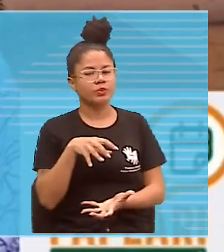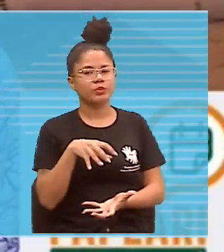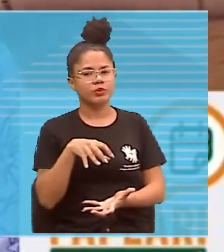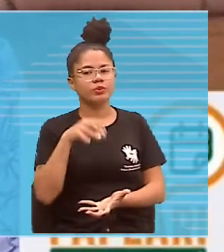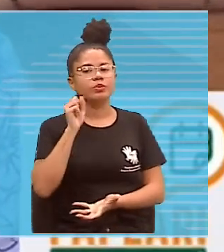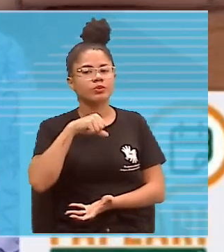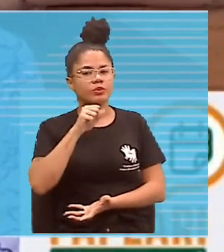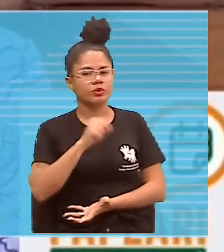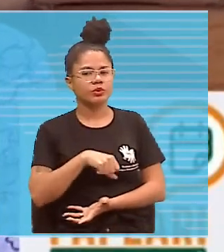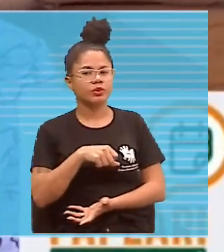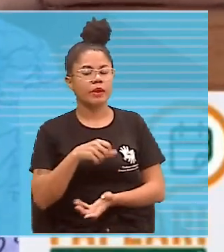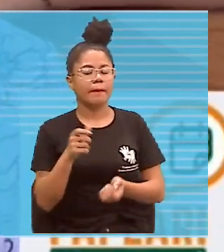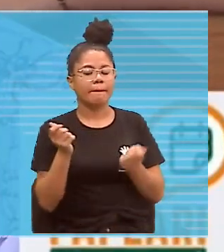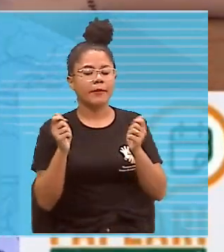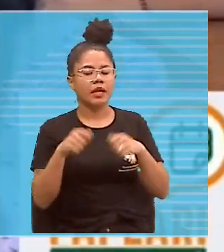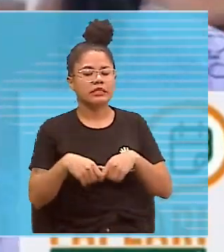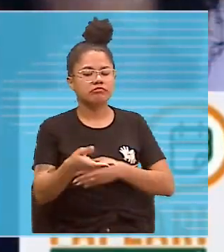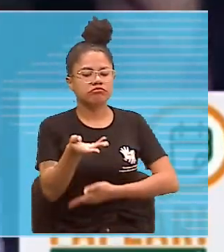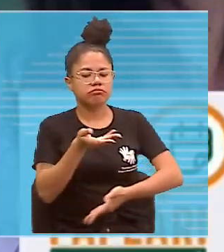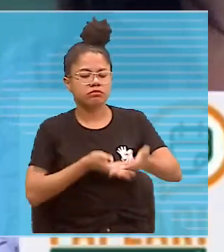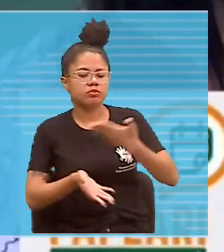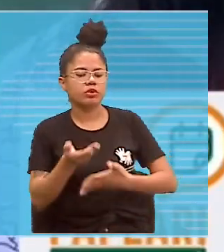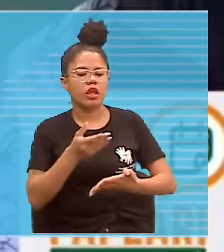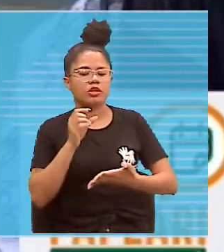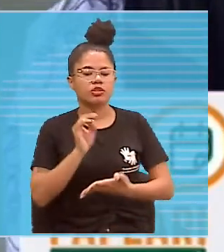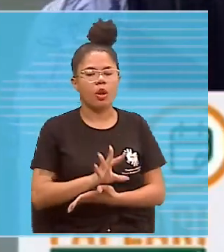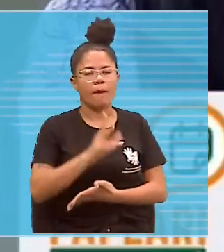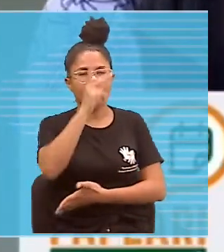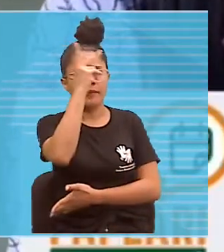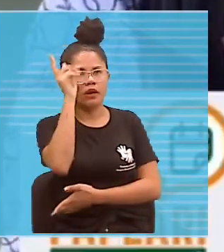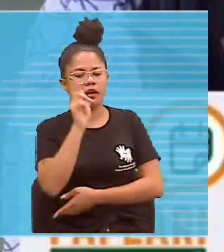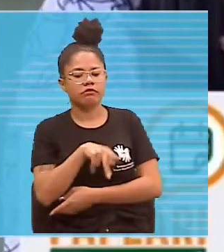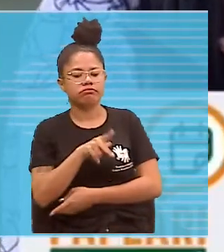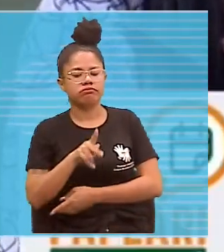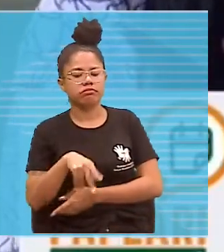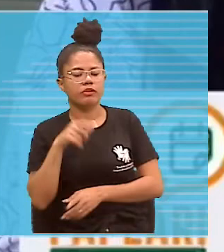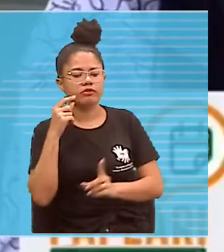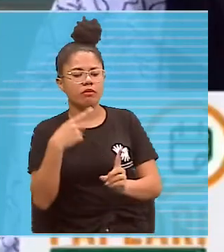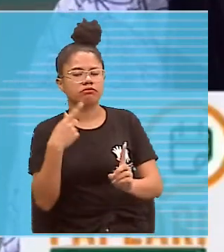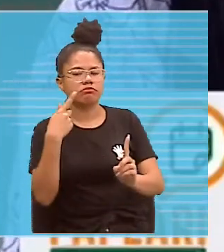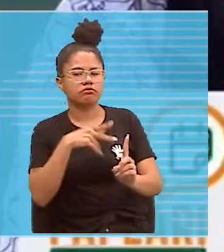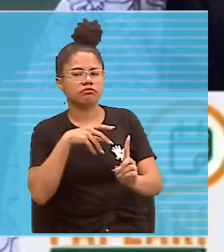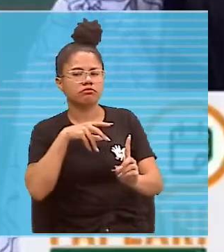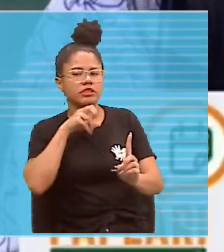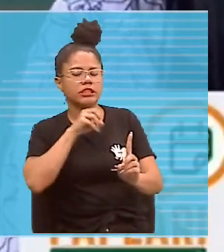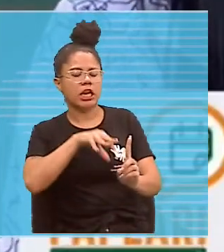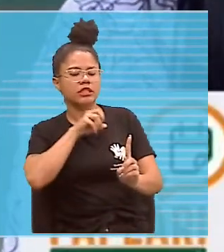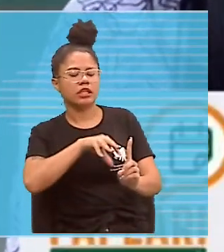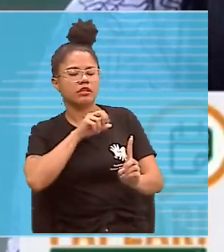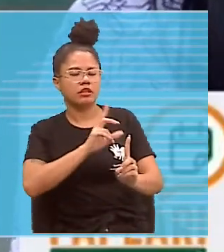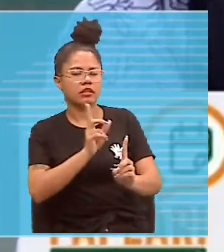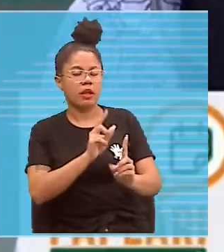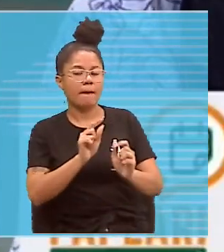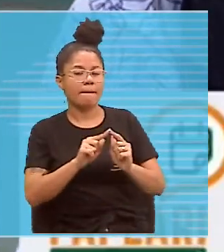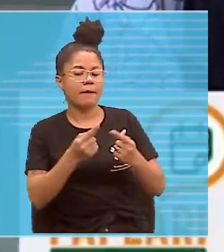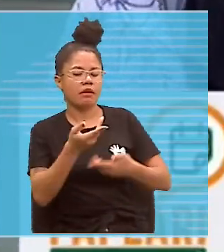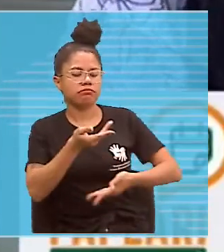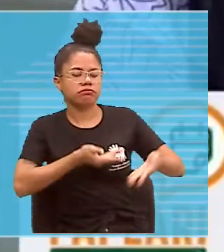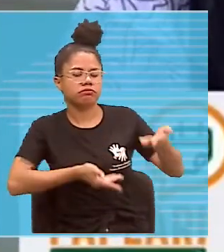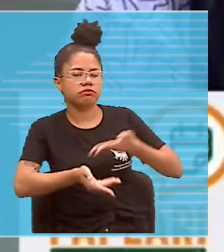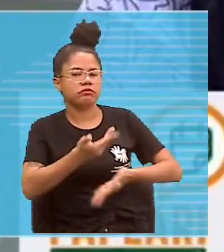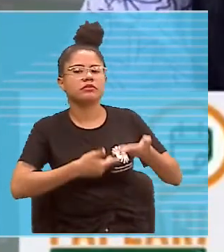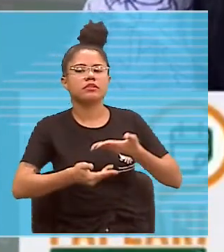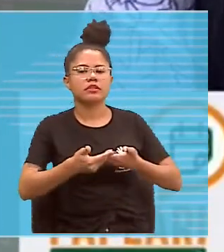mudança. Mudança sempre. Muitíssimo obrigada. Eu chego a dizer que nós ficamos emocionados ao